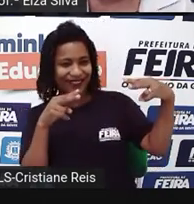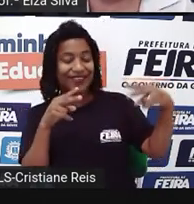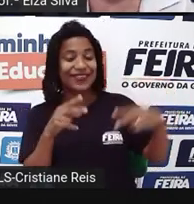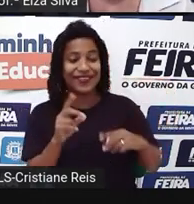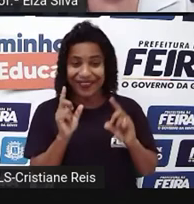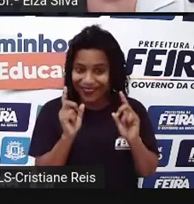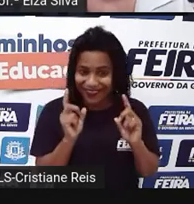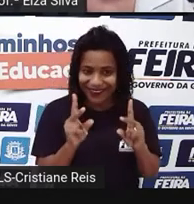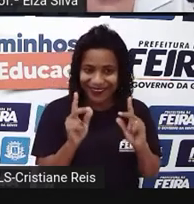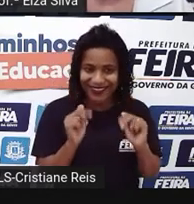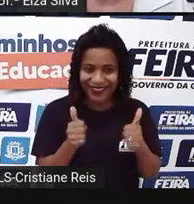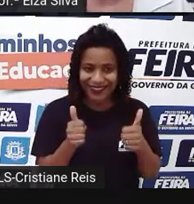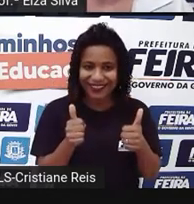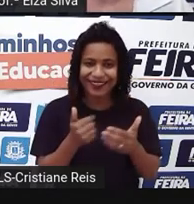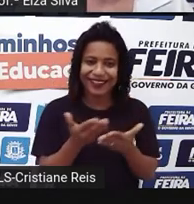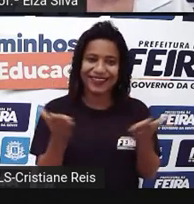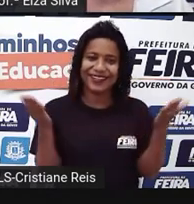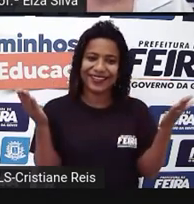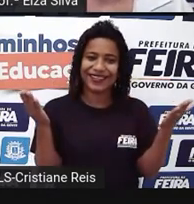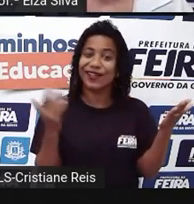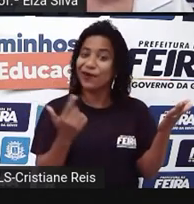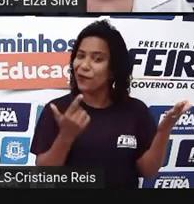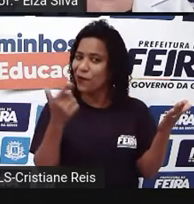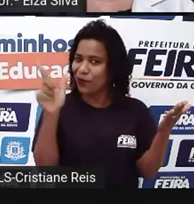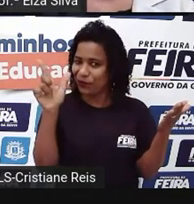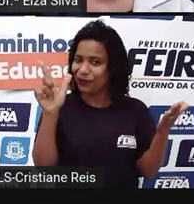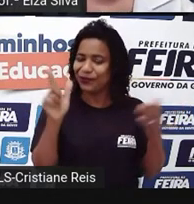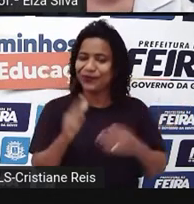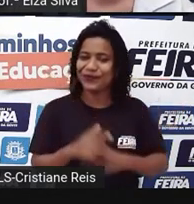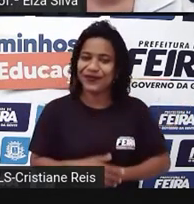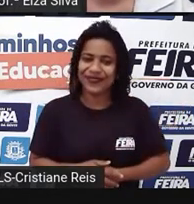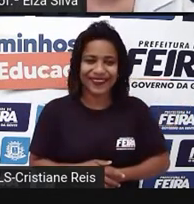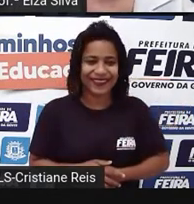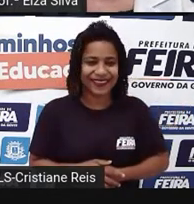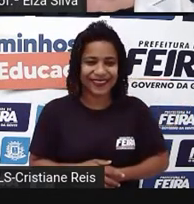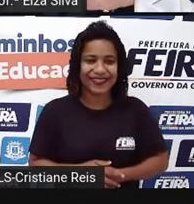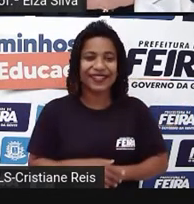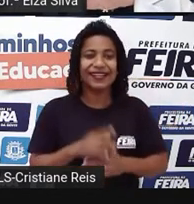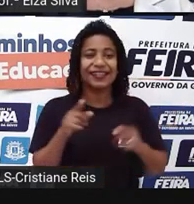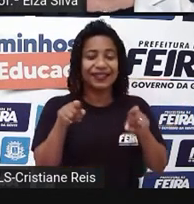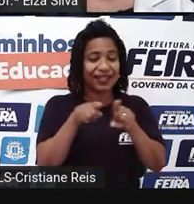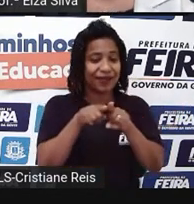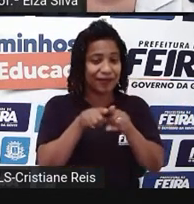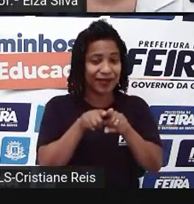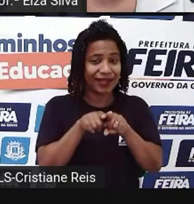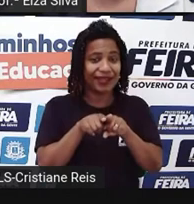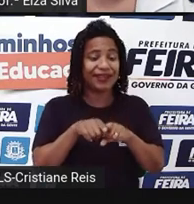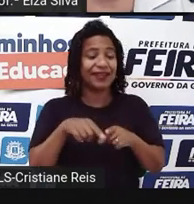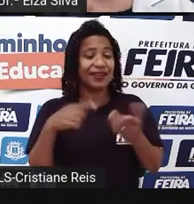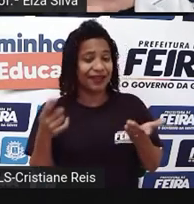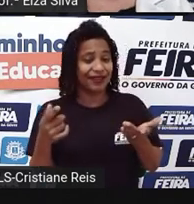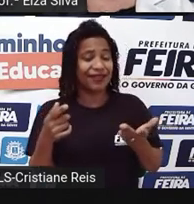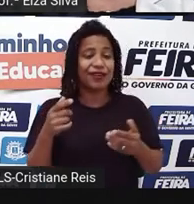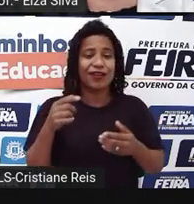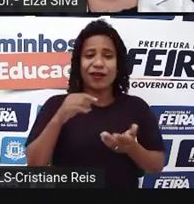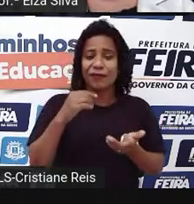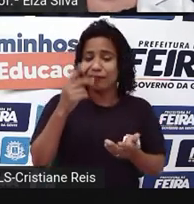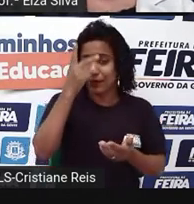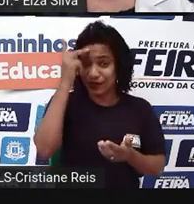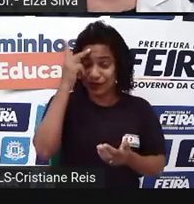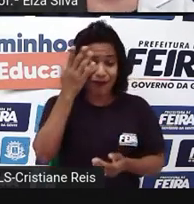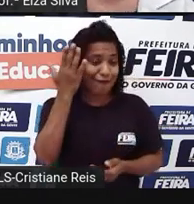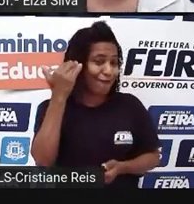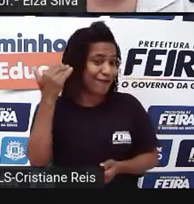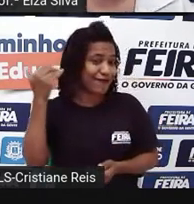E tem um outro desafio. Que tal pesquisar artistas internacionais que vocês curtem